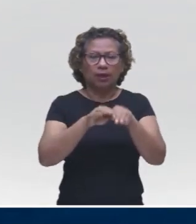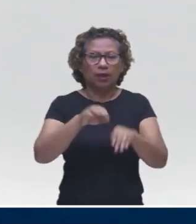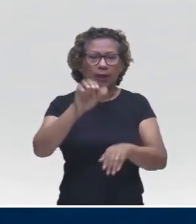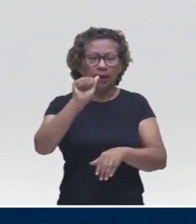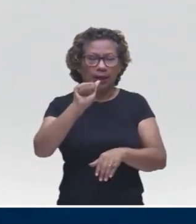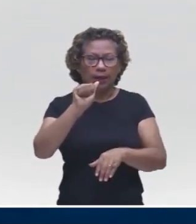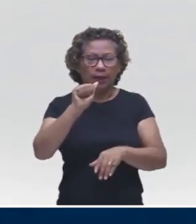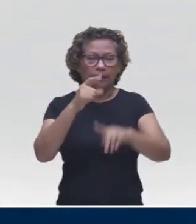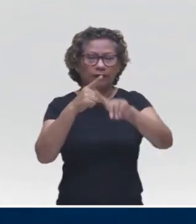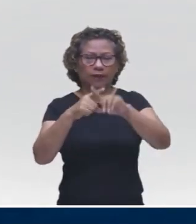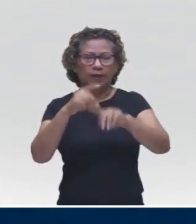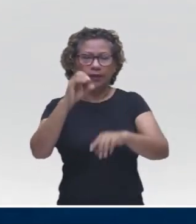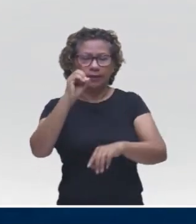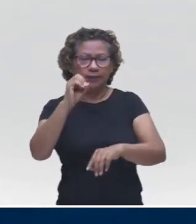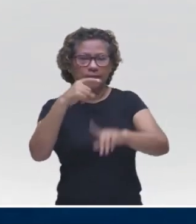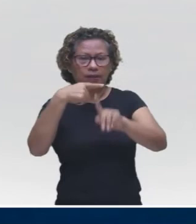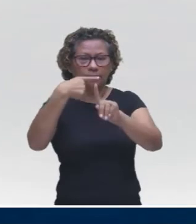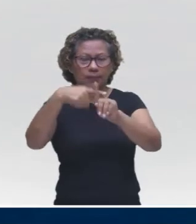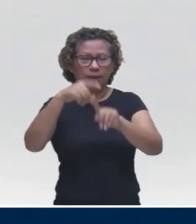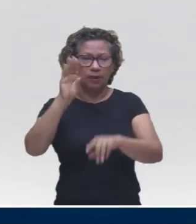b. Não é isso?